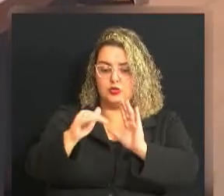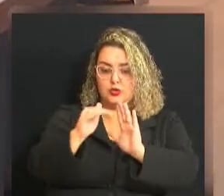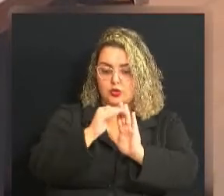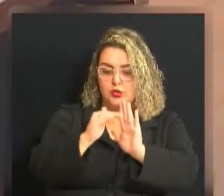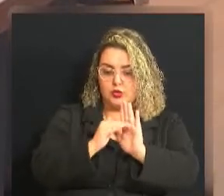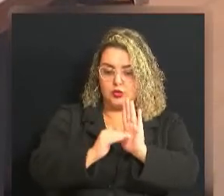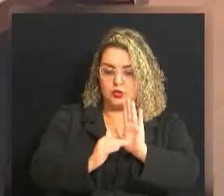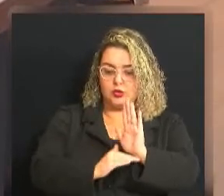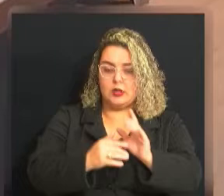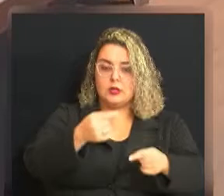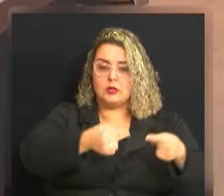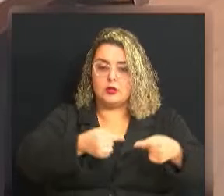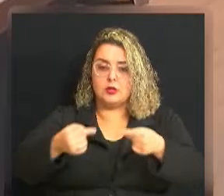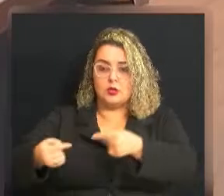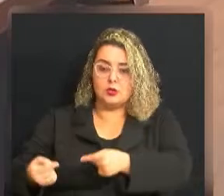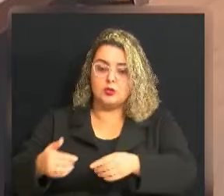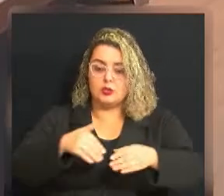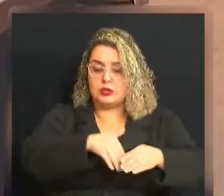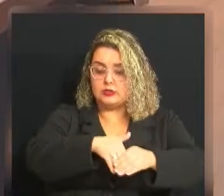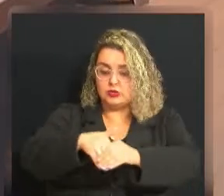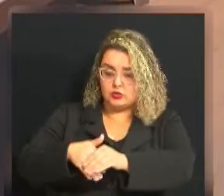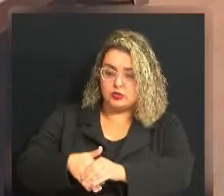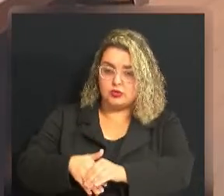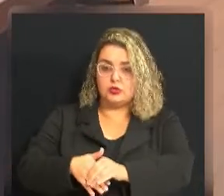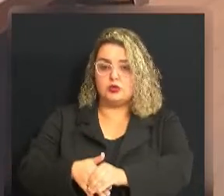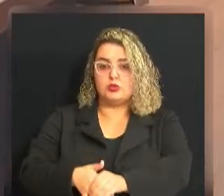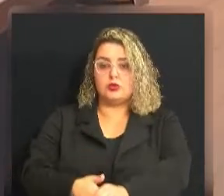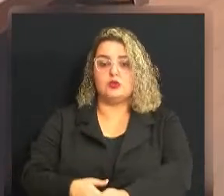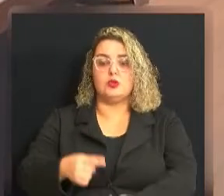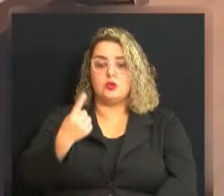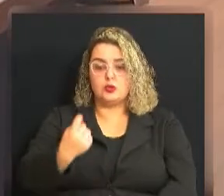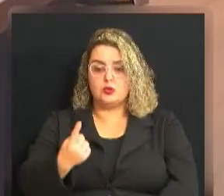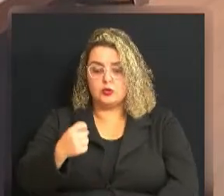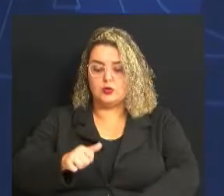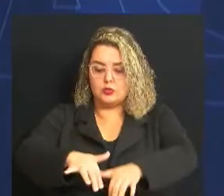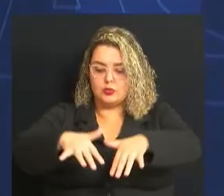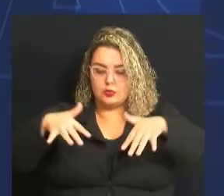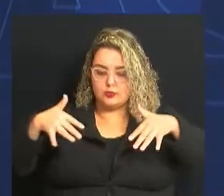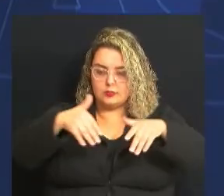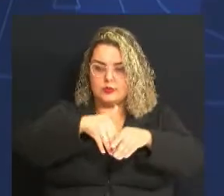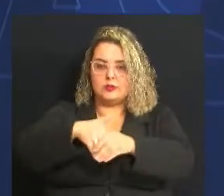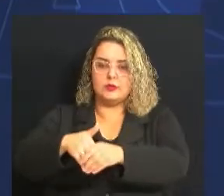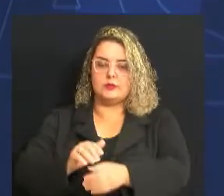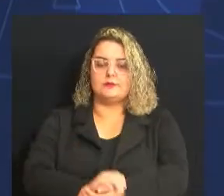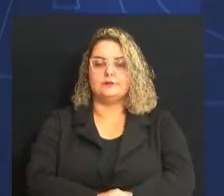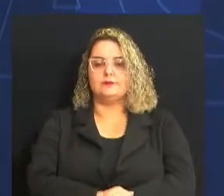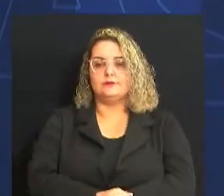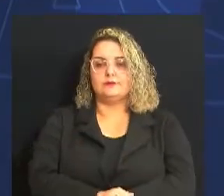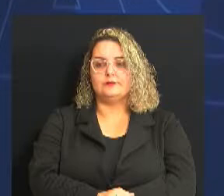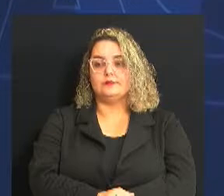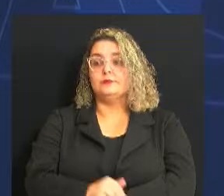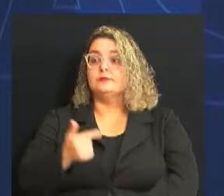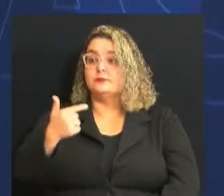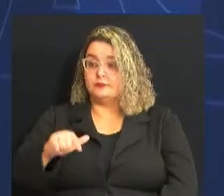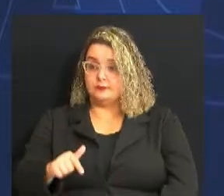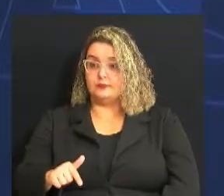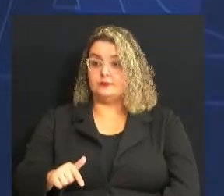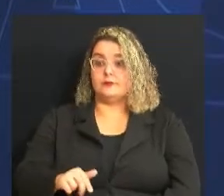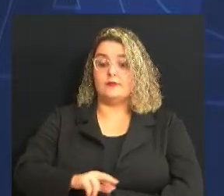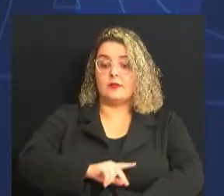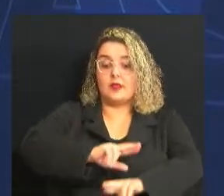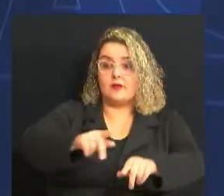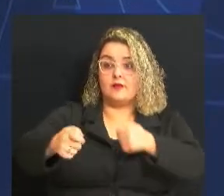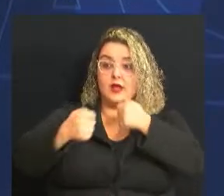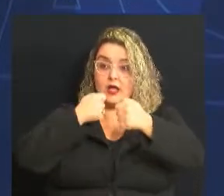e serem discutidas e votadas em turno único pelo plenário. E vamos continuar a nossa série de